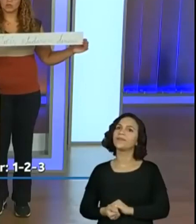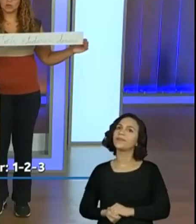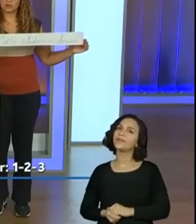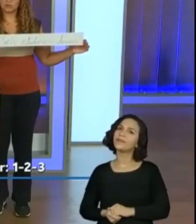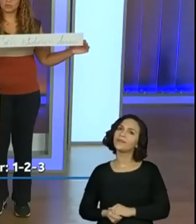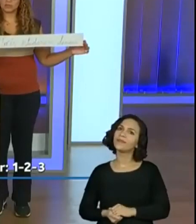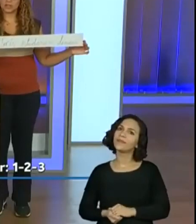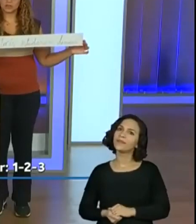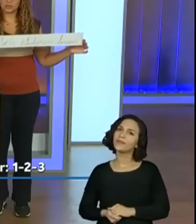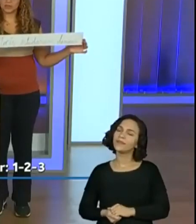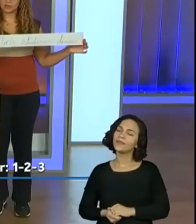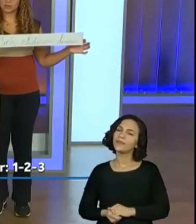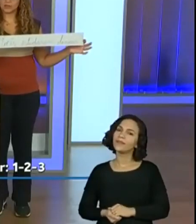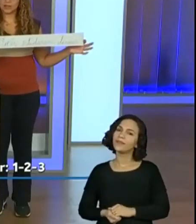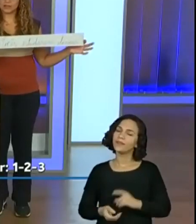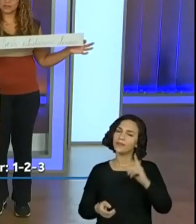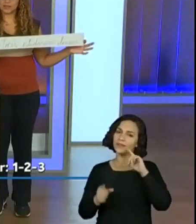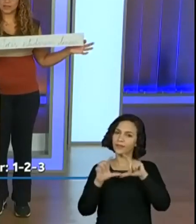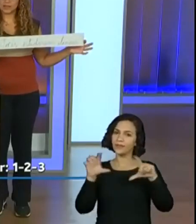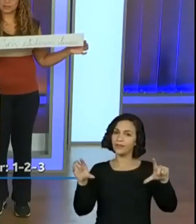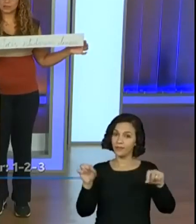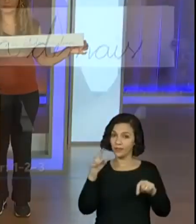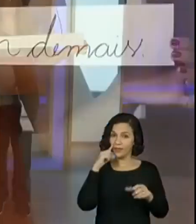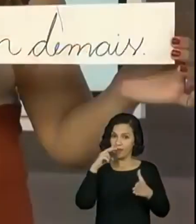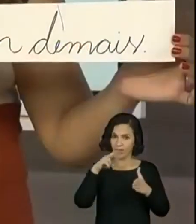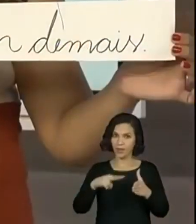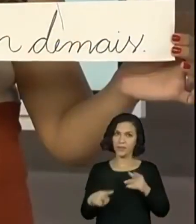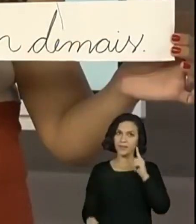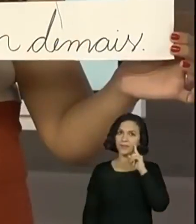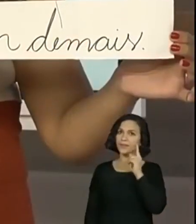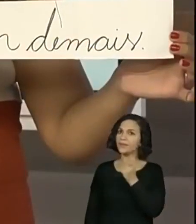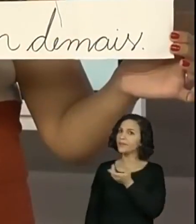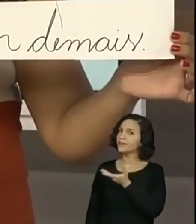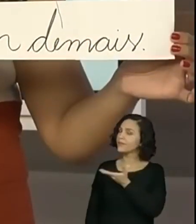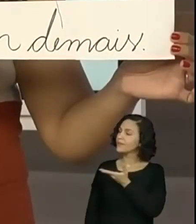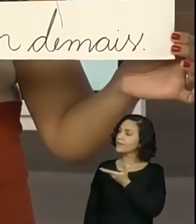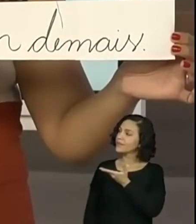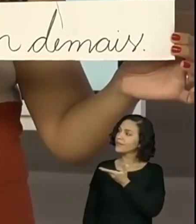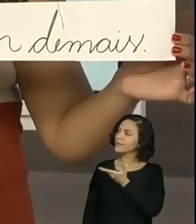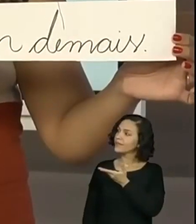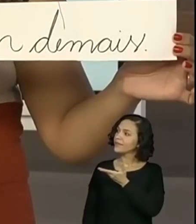Sim. Olha só, vamos deixar os alunos realizarem a leitura.